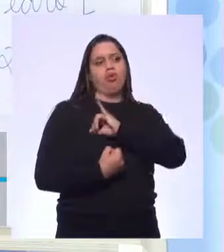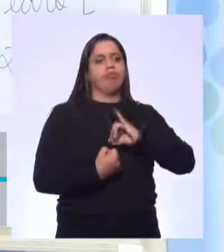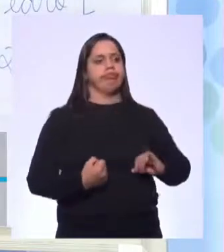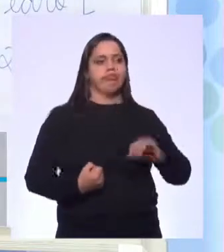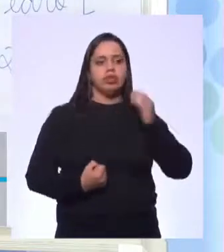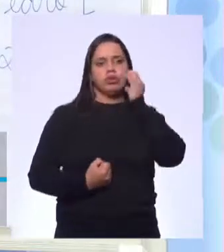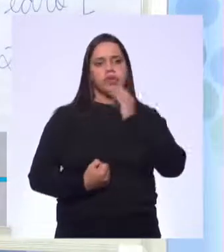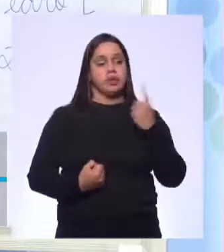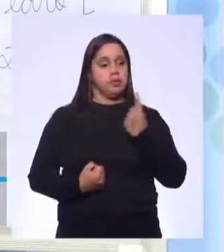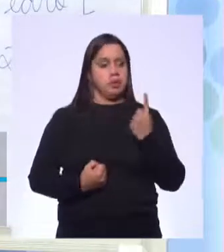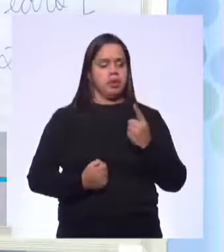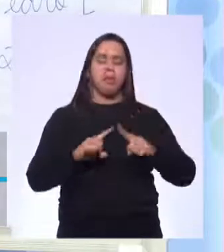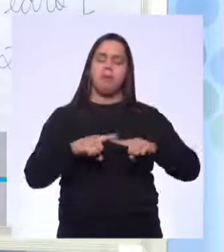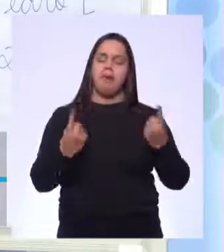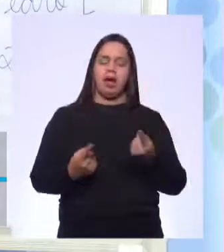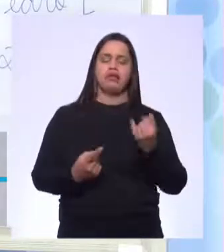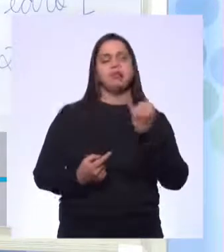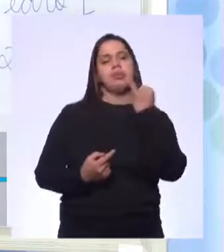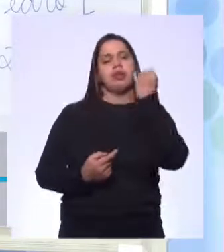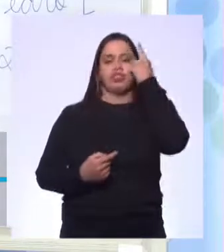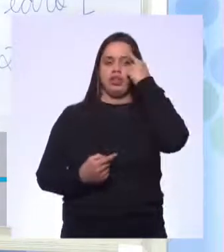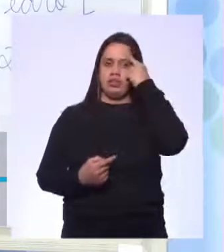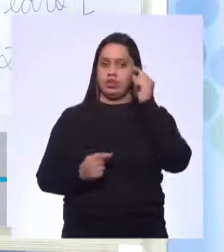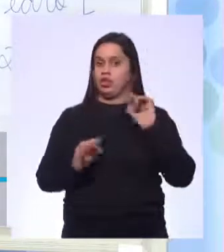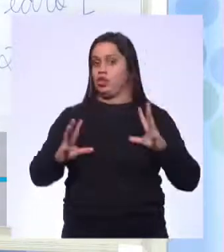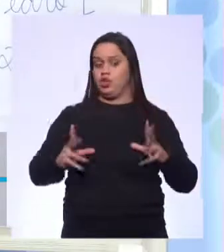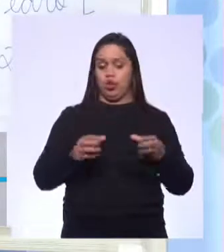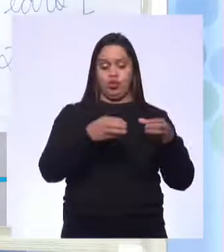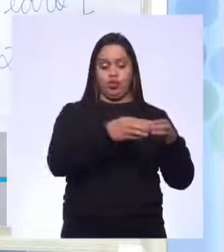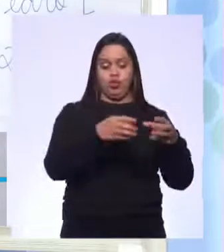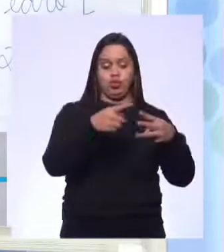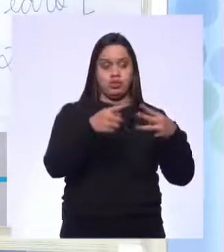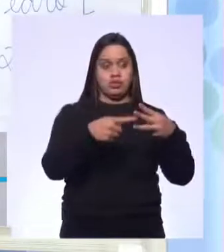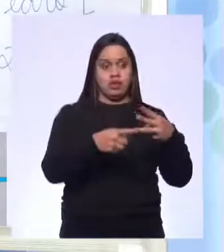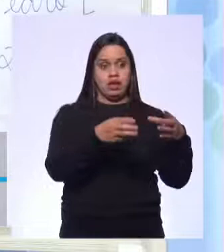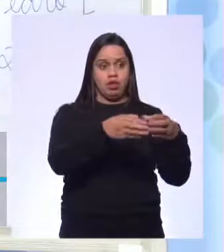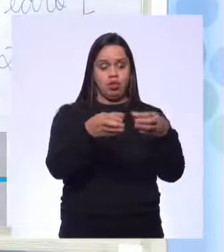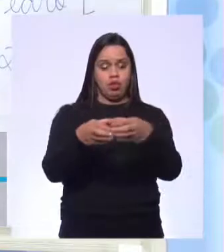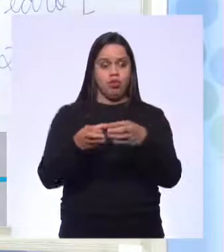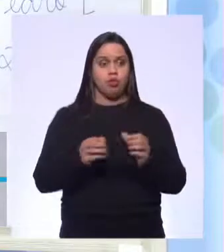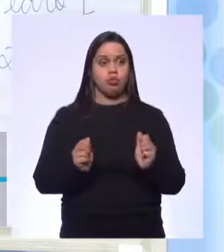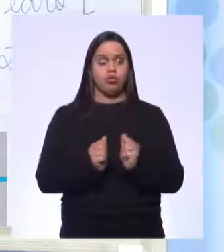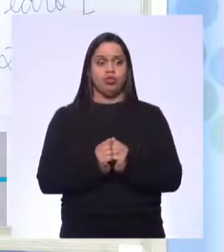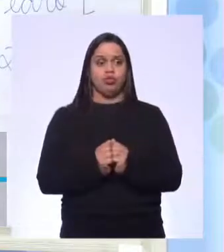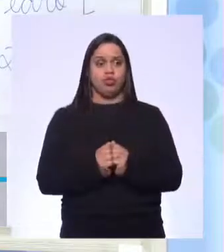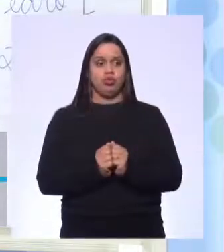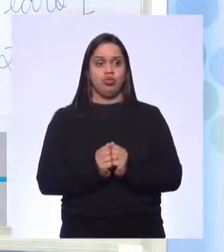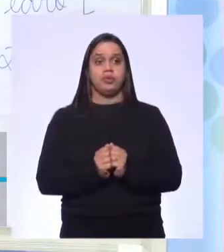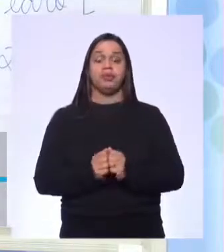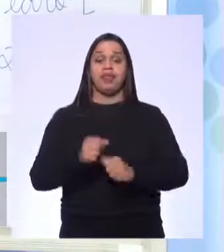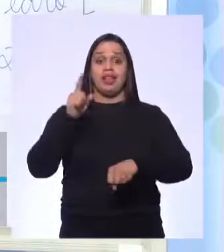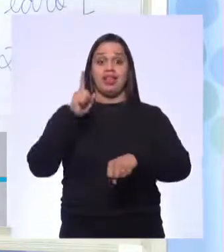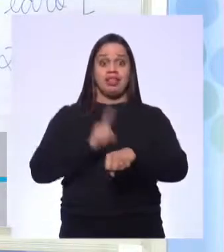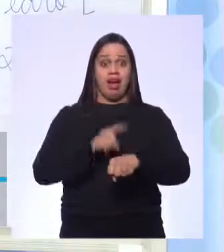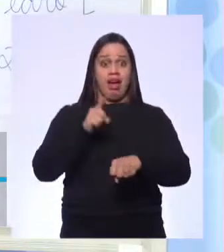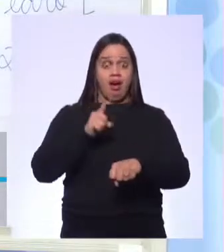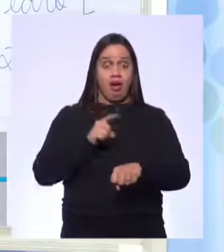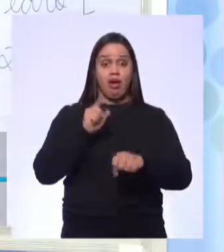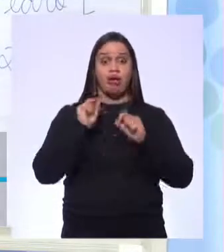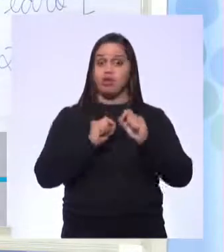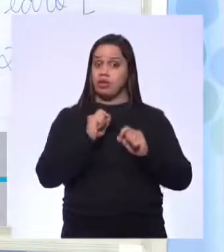assim, imaginem vocês, estava todo mundo junto. Então, na hora que o Dom Pedro ele manda a artilharia